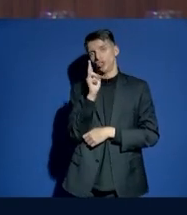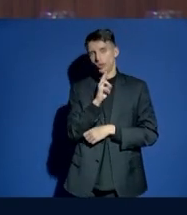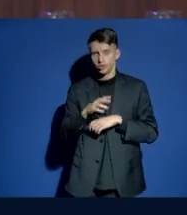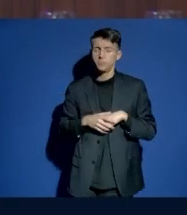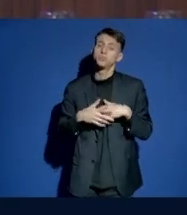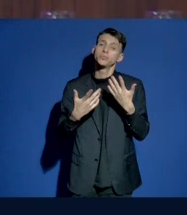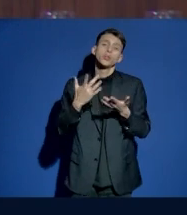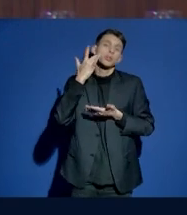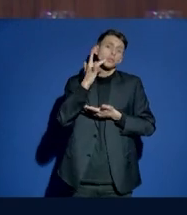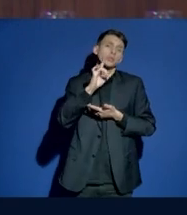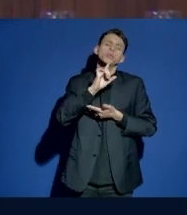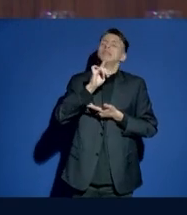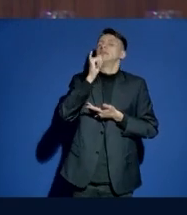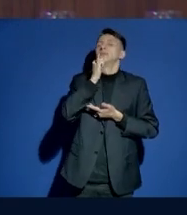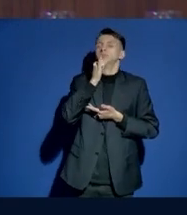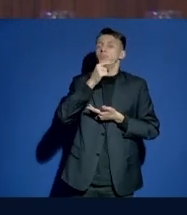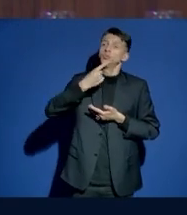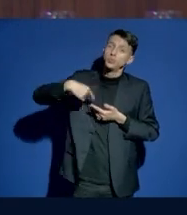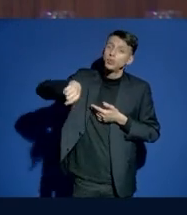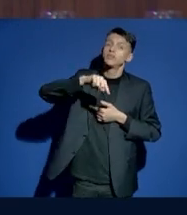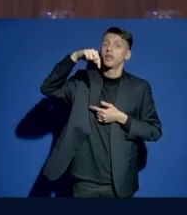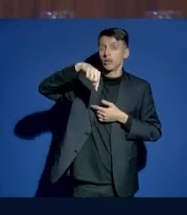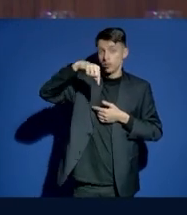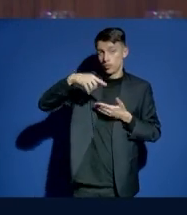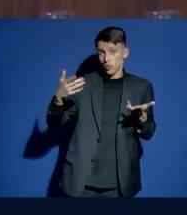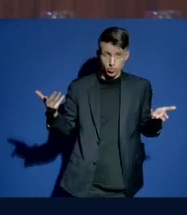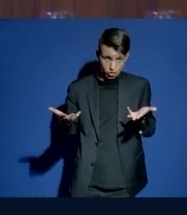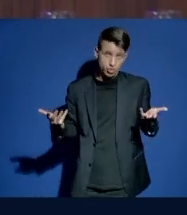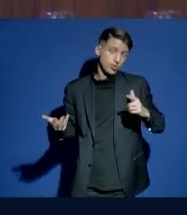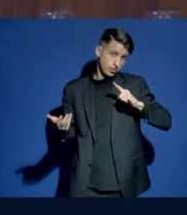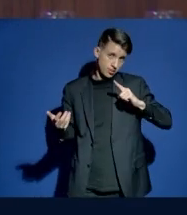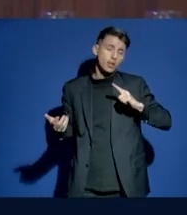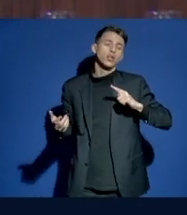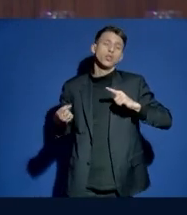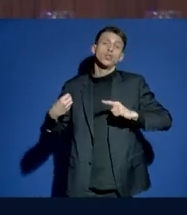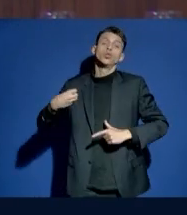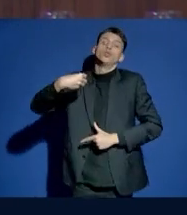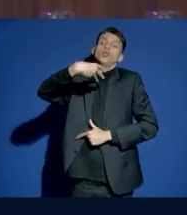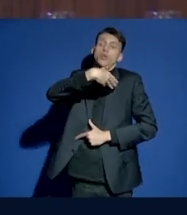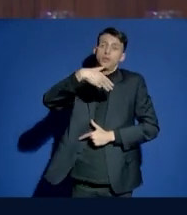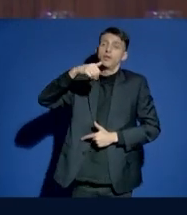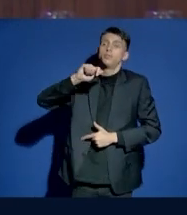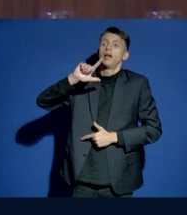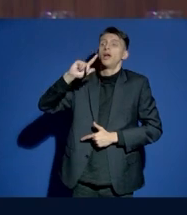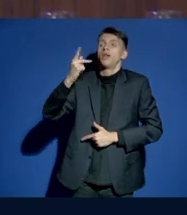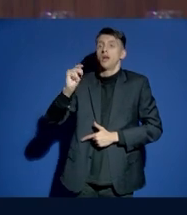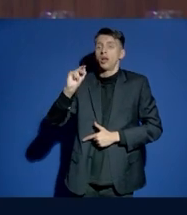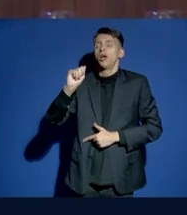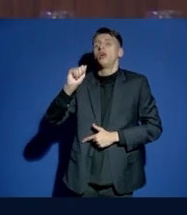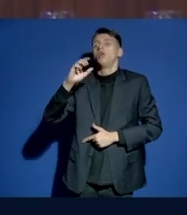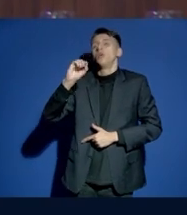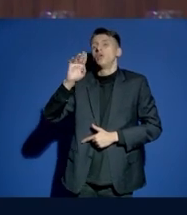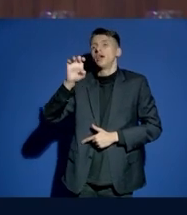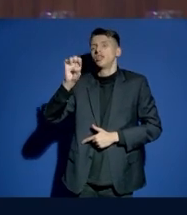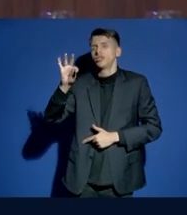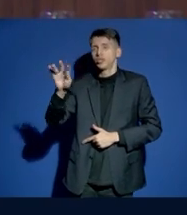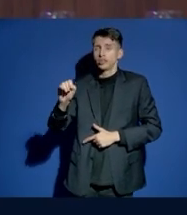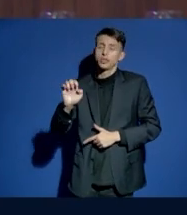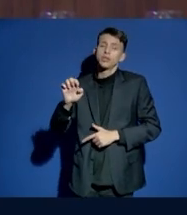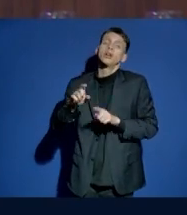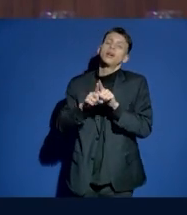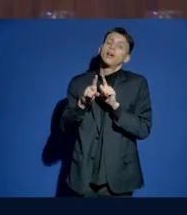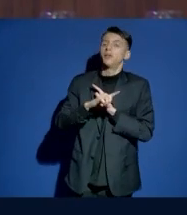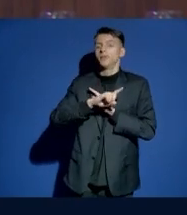nós temos aí hoje a carga que apareceu de novo para Maio Oeste que a ferrovia que liga Mairinque até